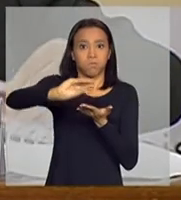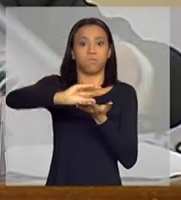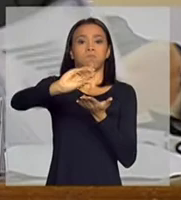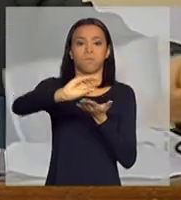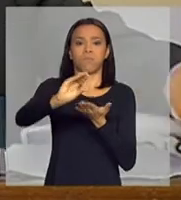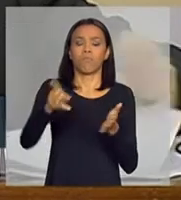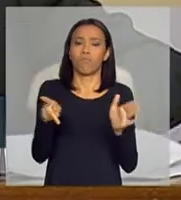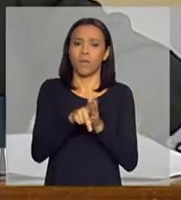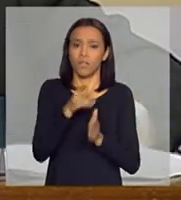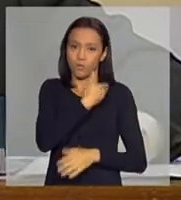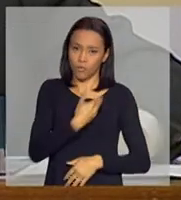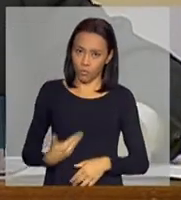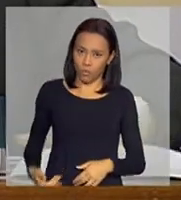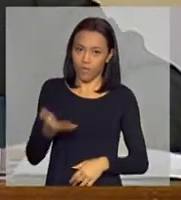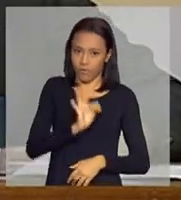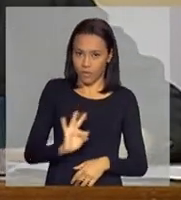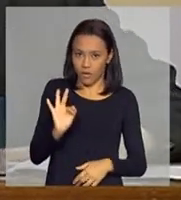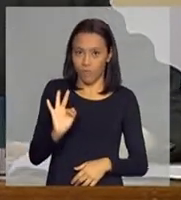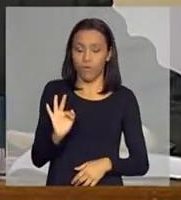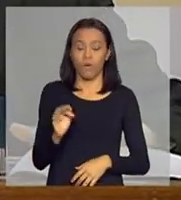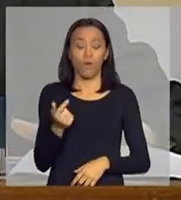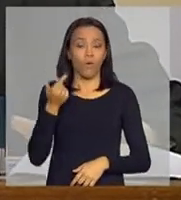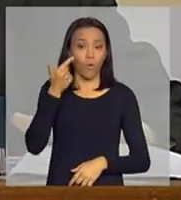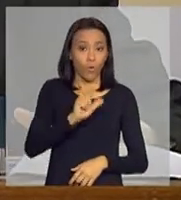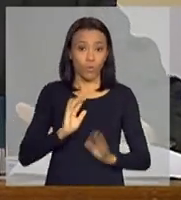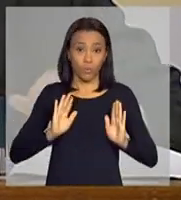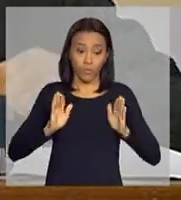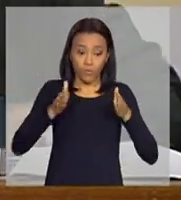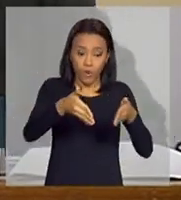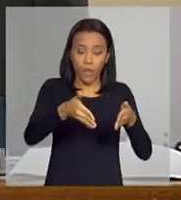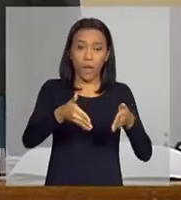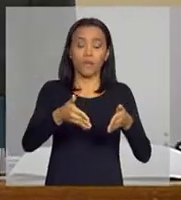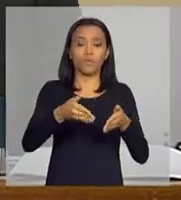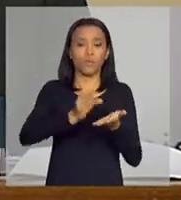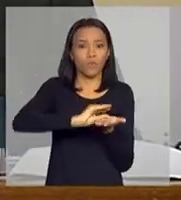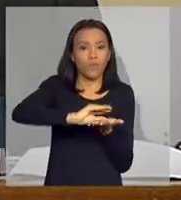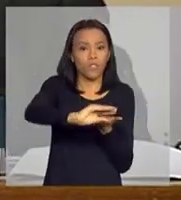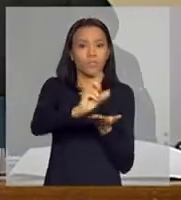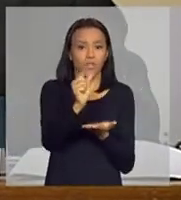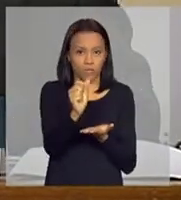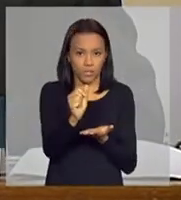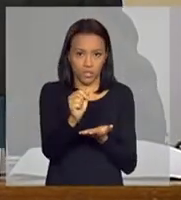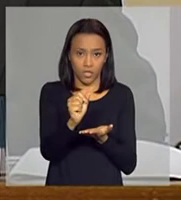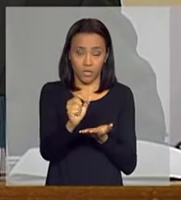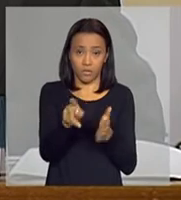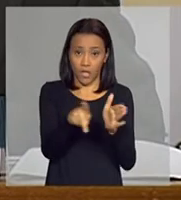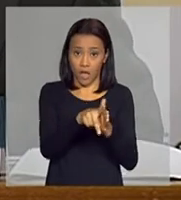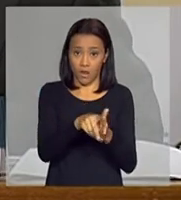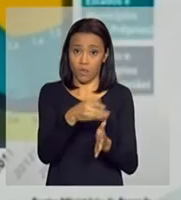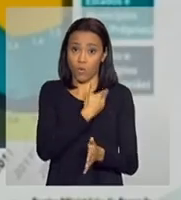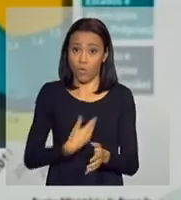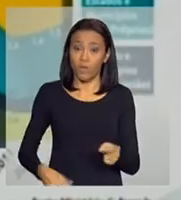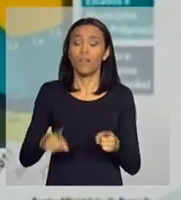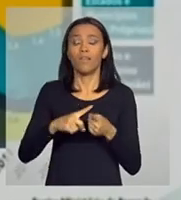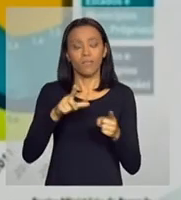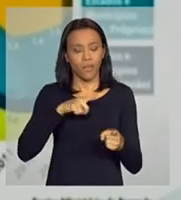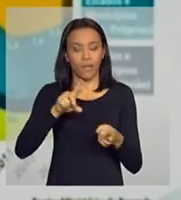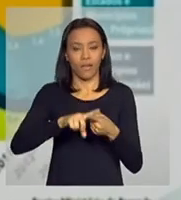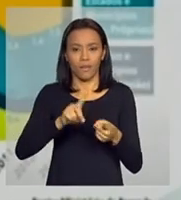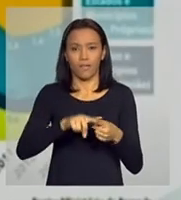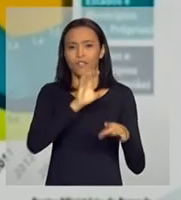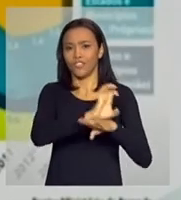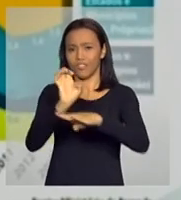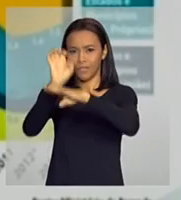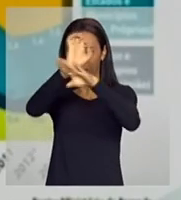federais e os investimentos do setor público como um todo ou seja inclui empresas estatais em Cruz estados e